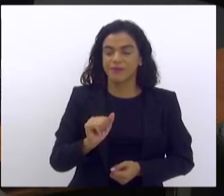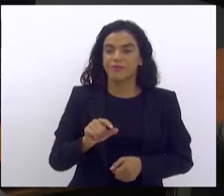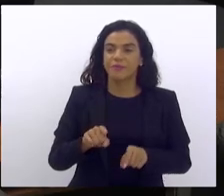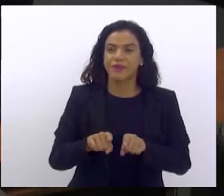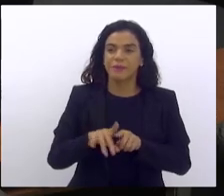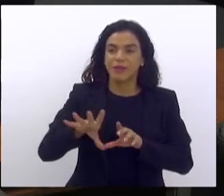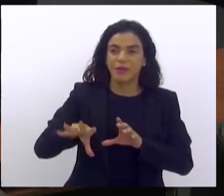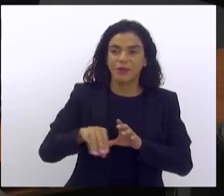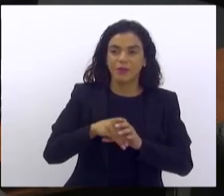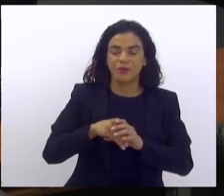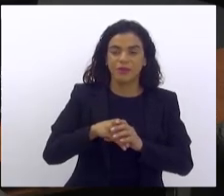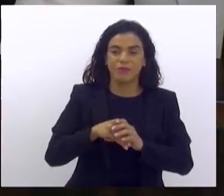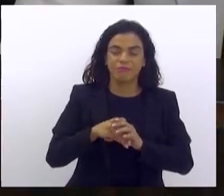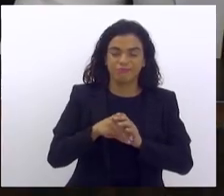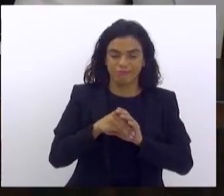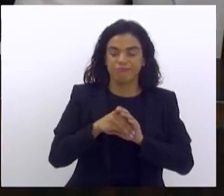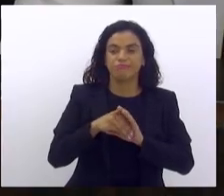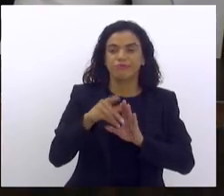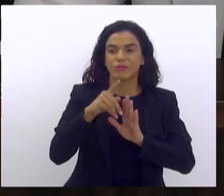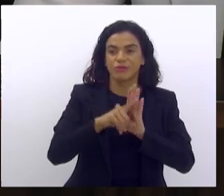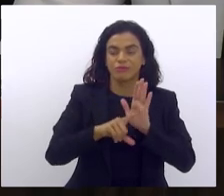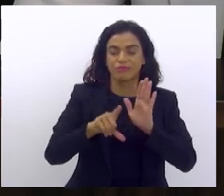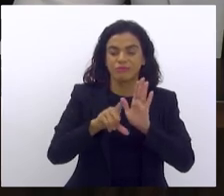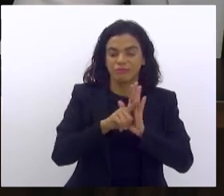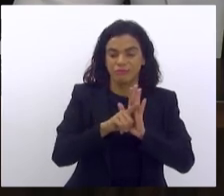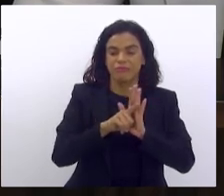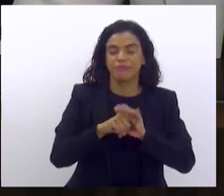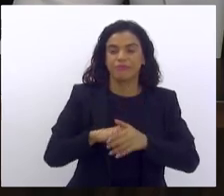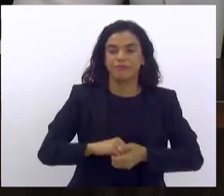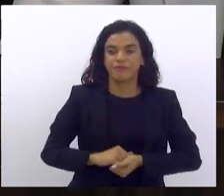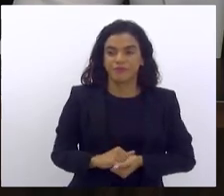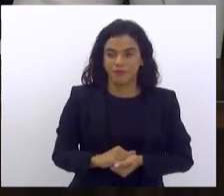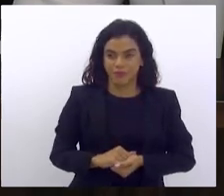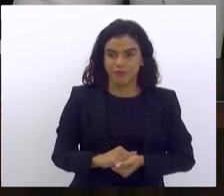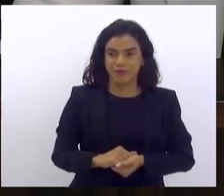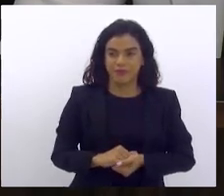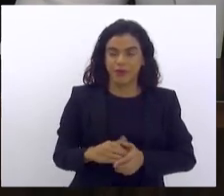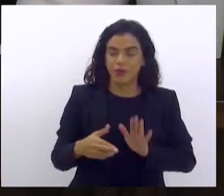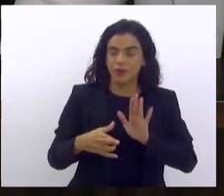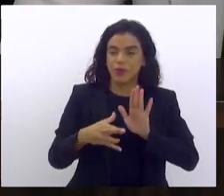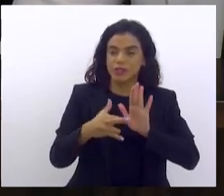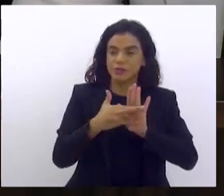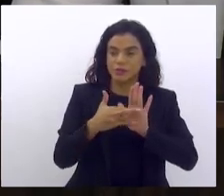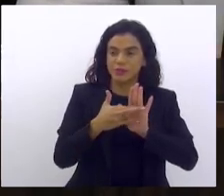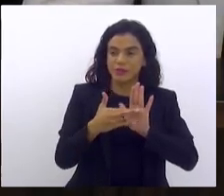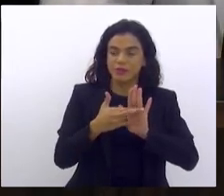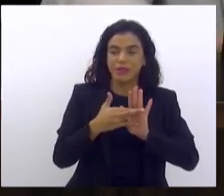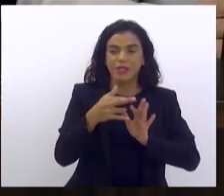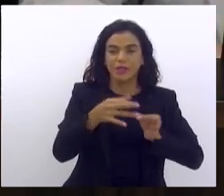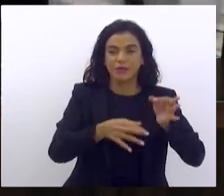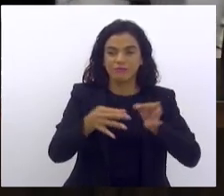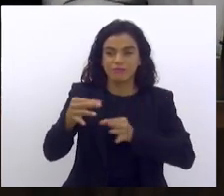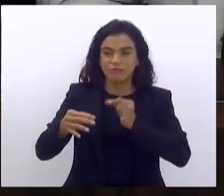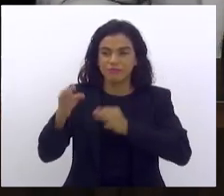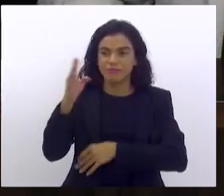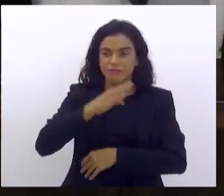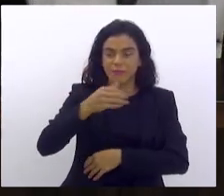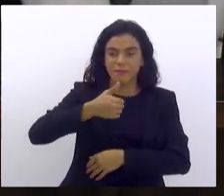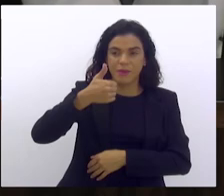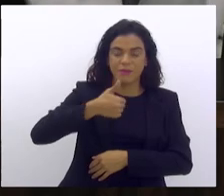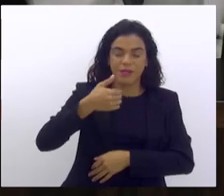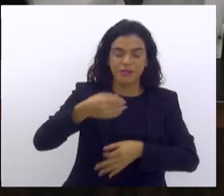Inclusão na ordem do dia, de acordo com o parágrafo 1º do artigo 47 do Regimento Interno, em tramitação ordinária e primeira